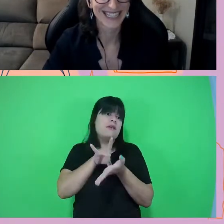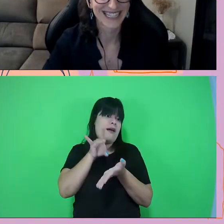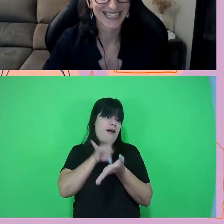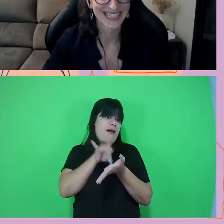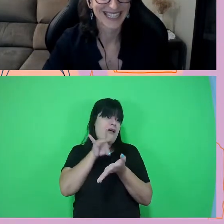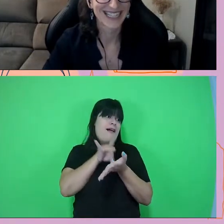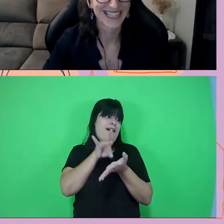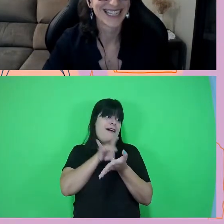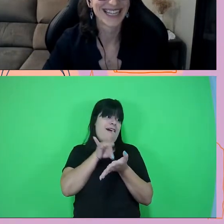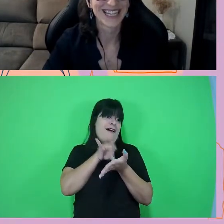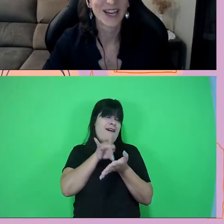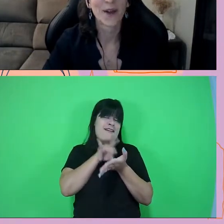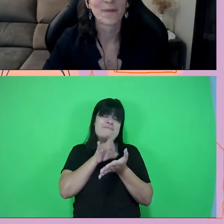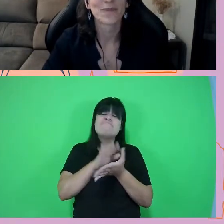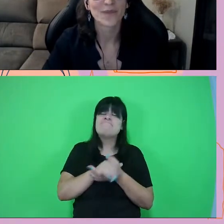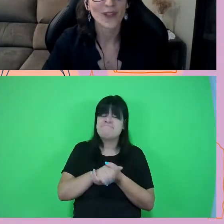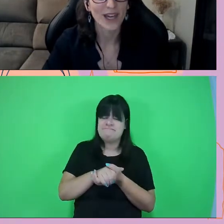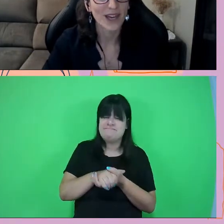Exatamente.